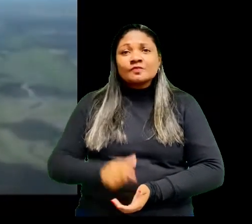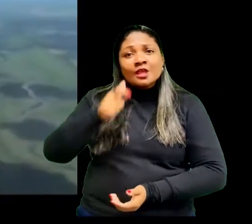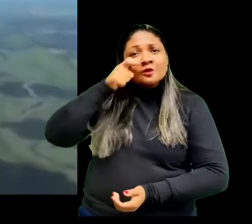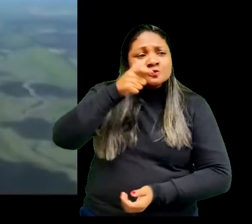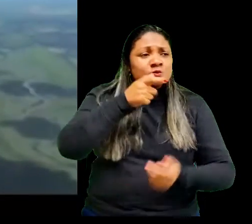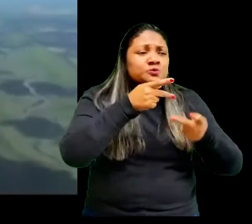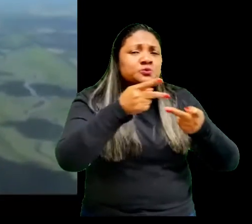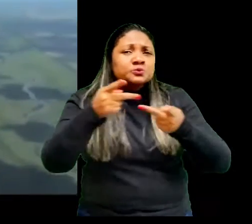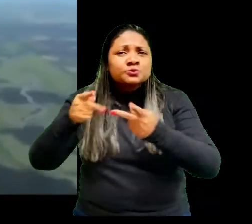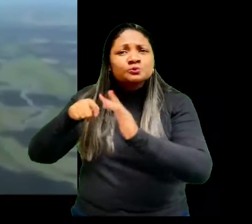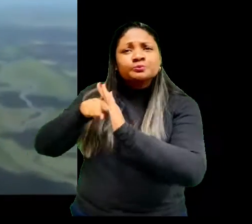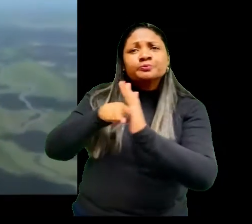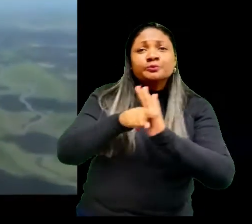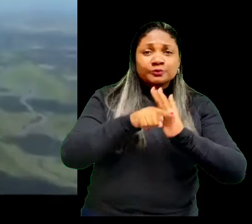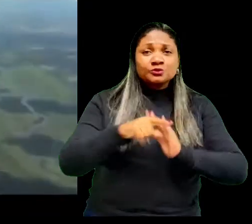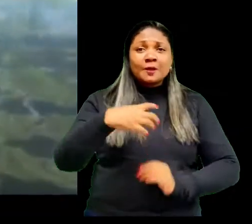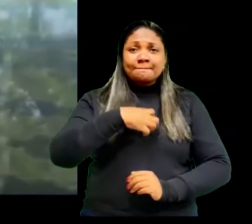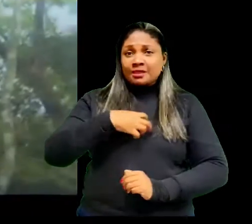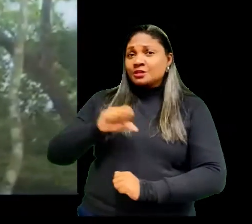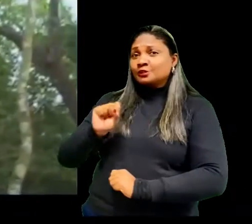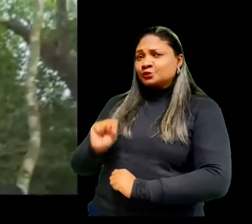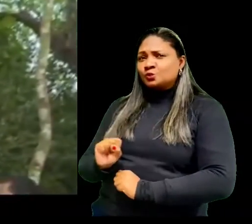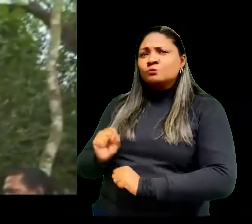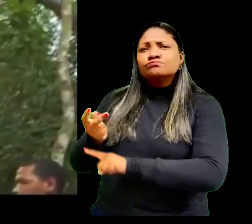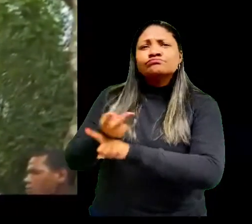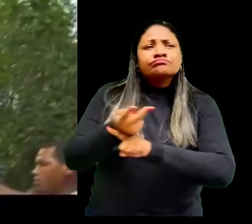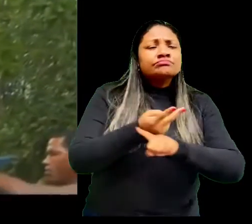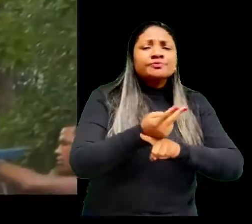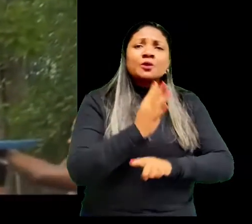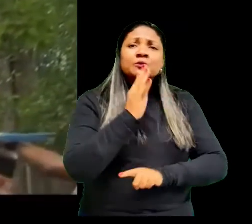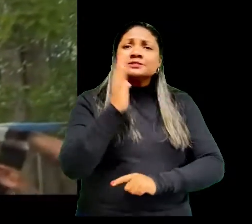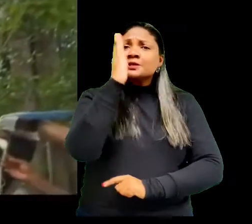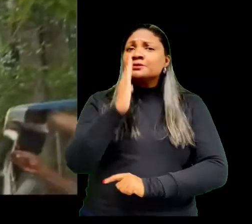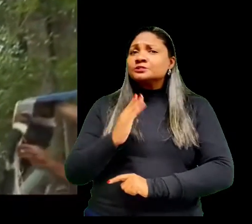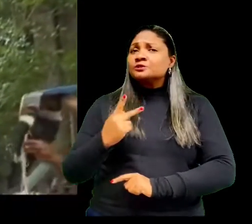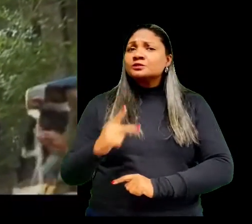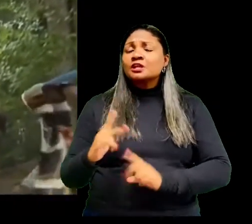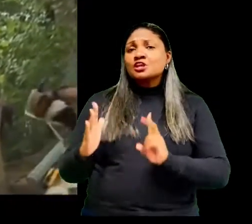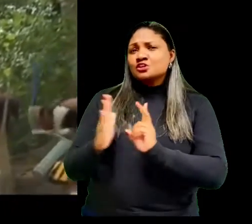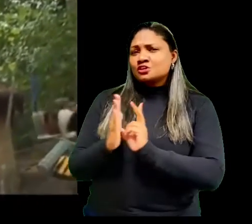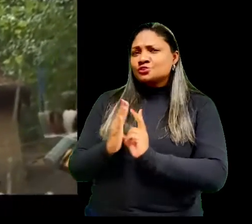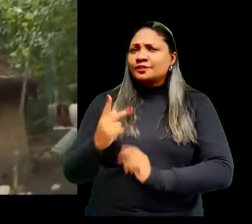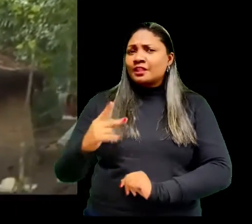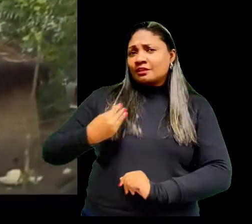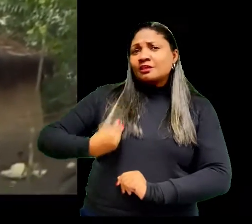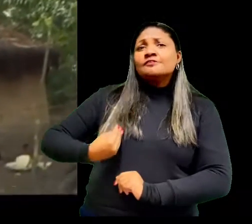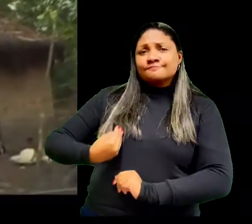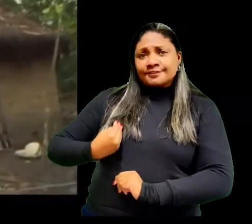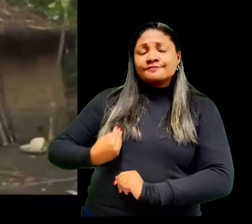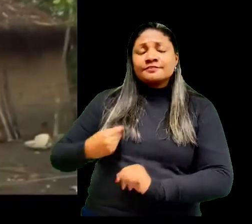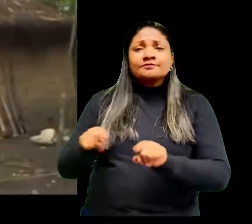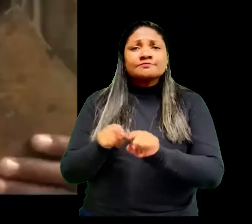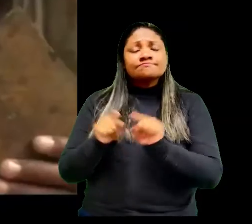Expedições percorreu o sul da Bahia para conhecer esses brasileiros, os pataxós, que vivem e estão